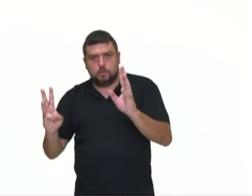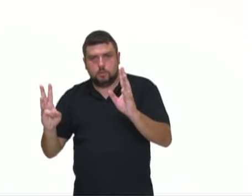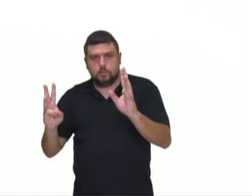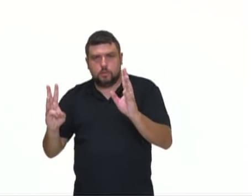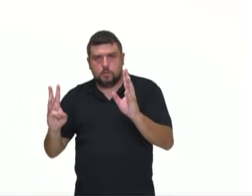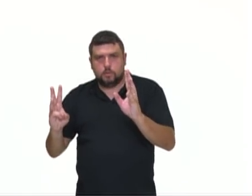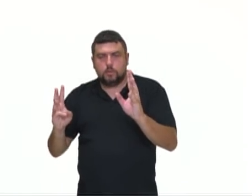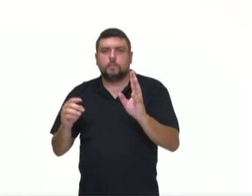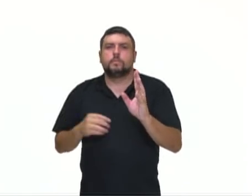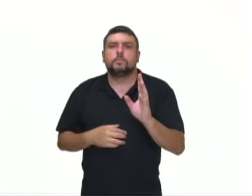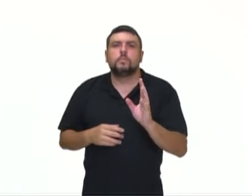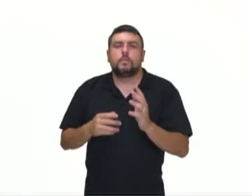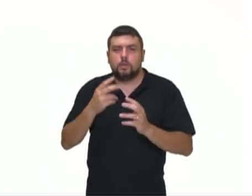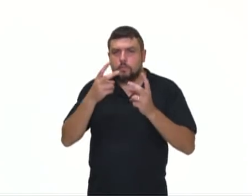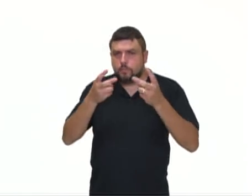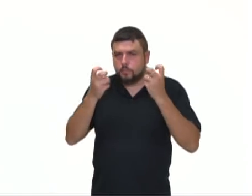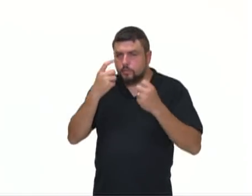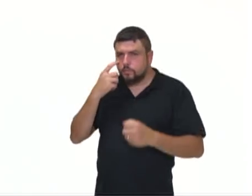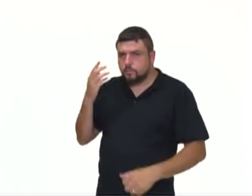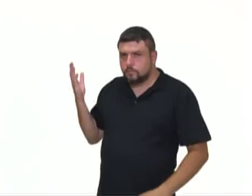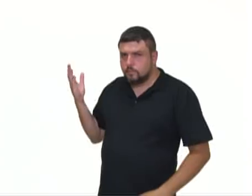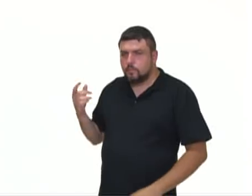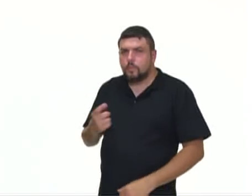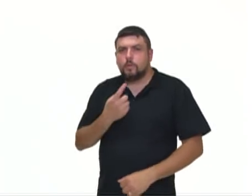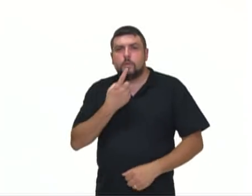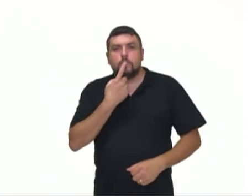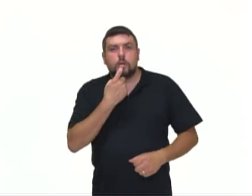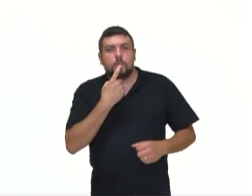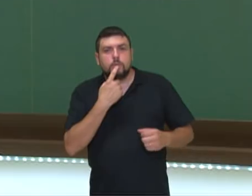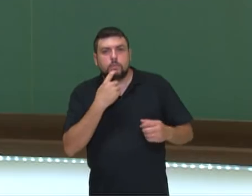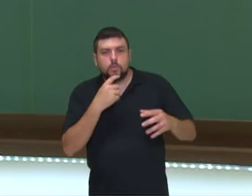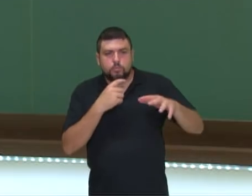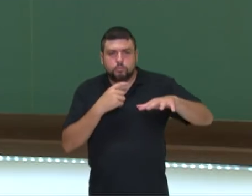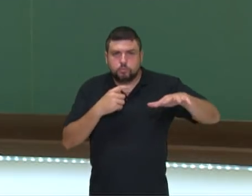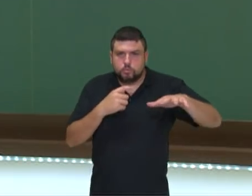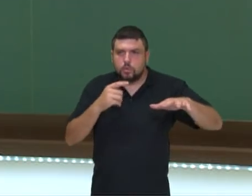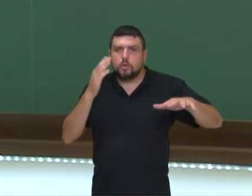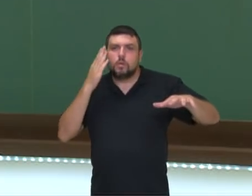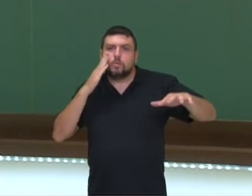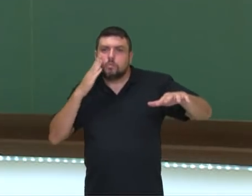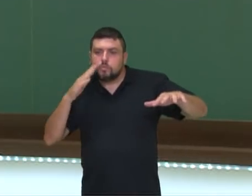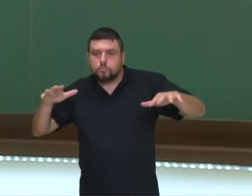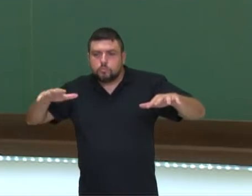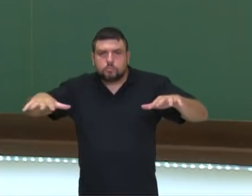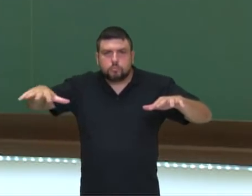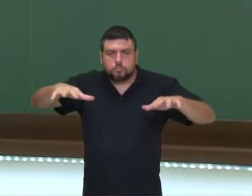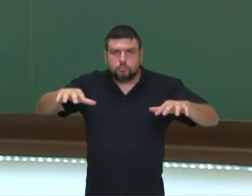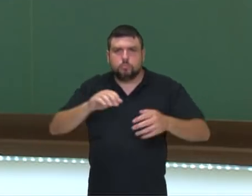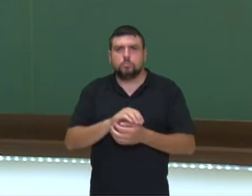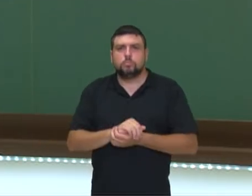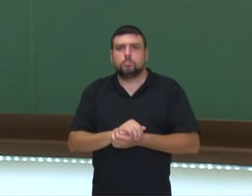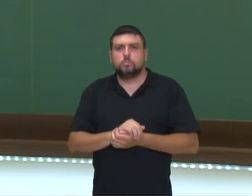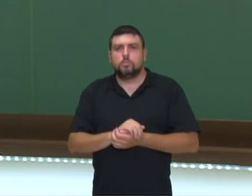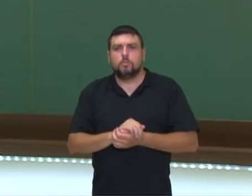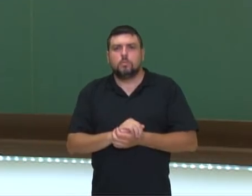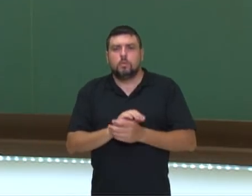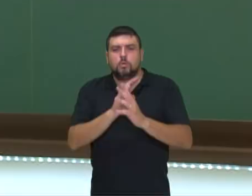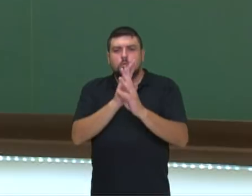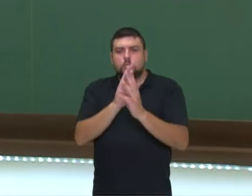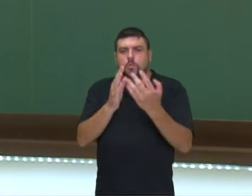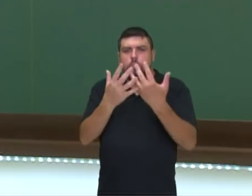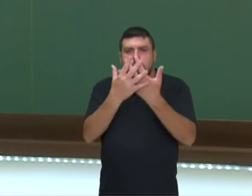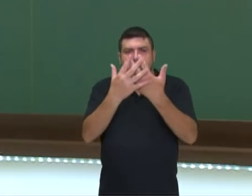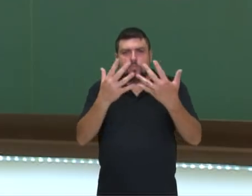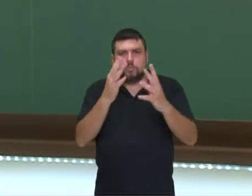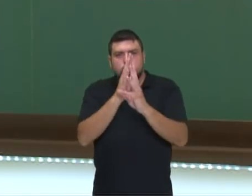como a gente pode visualizar aqui. O vermelho é um time, o azul é outro time. Então, temos 3 jogadores próximos e cada posição ela tem uma